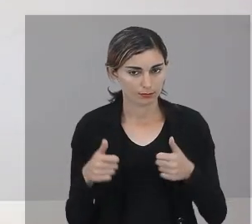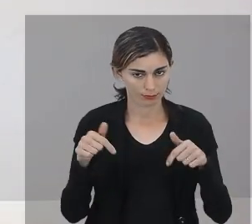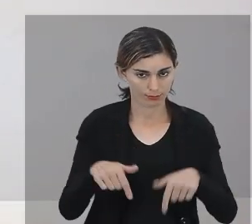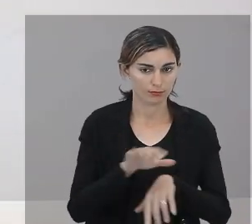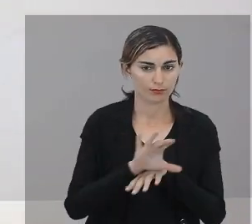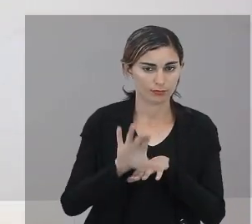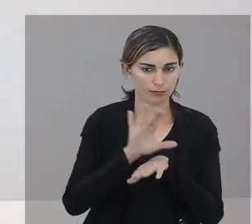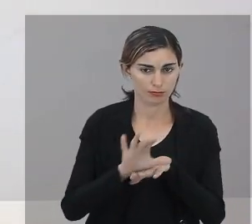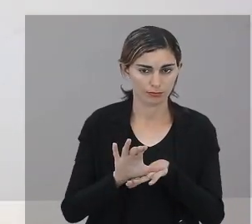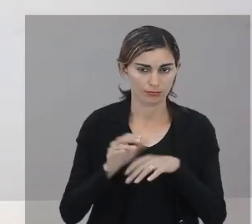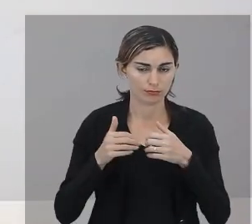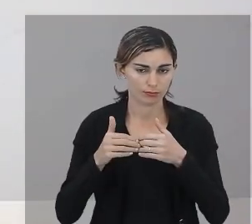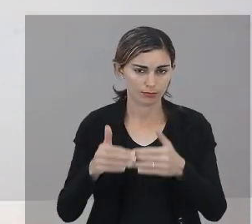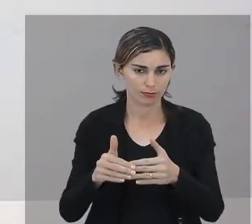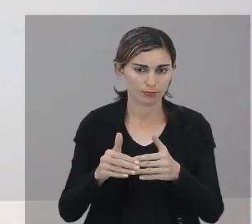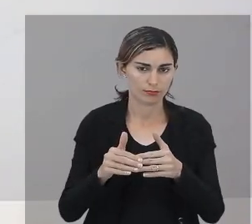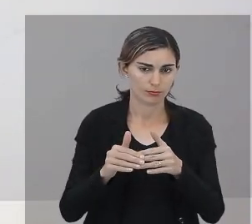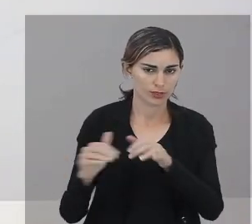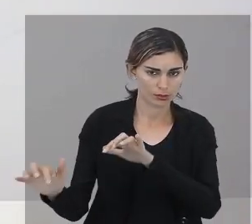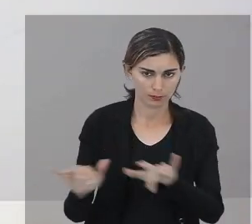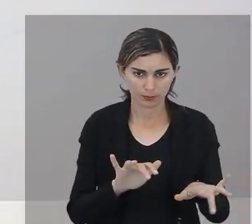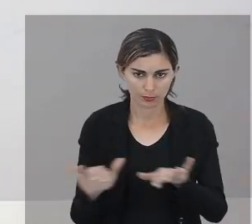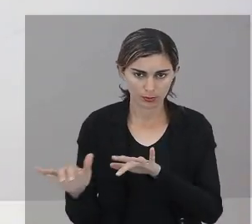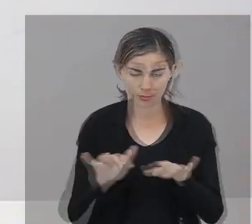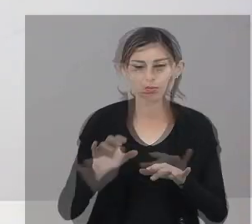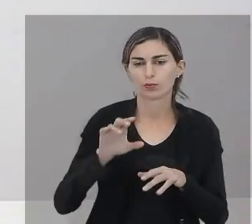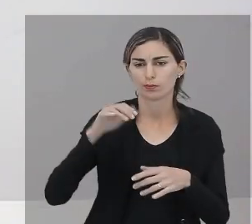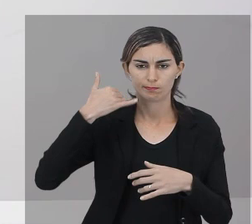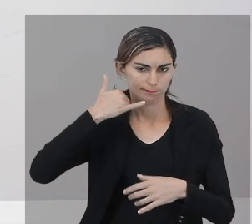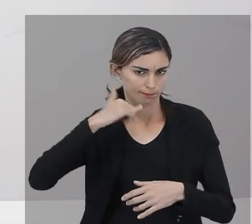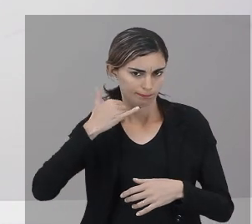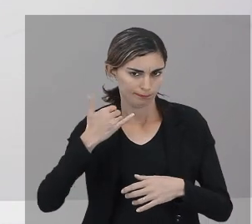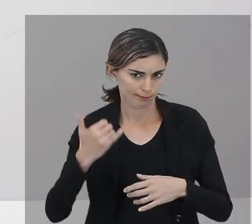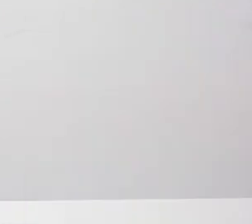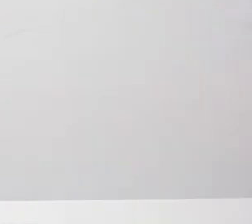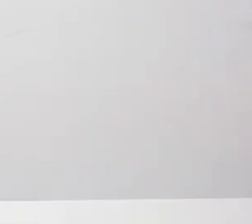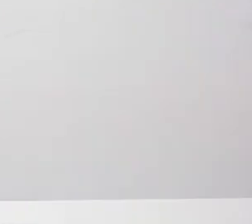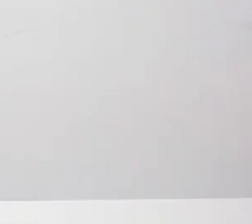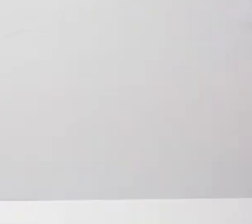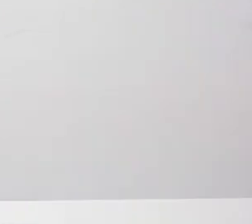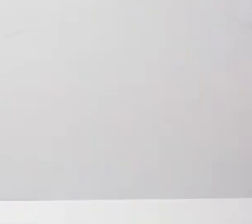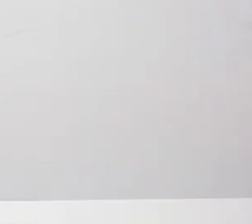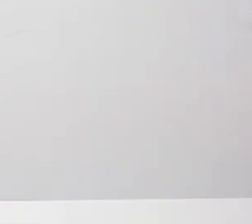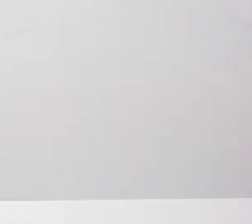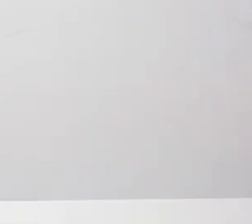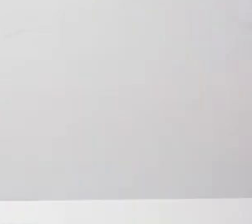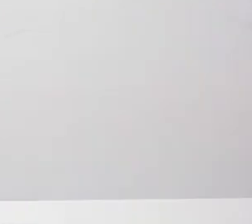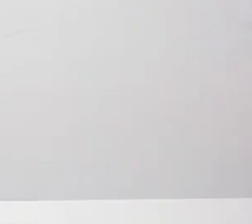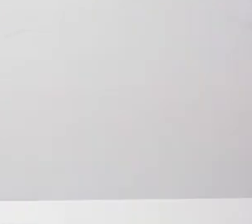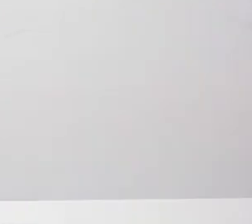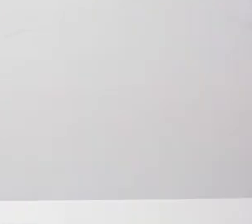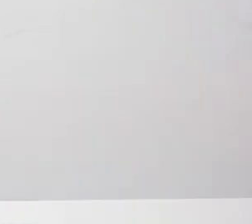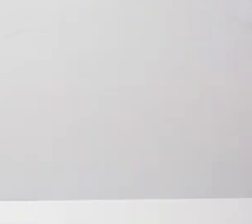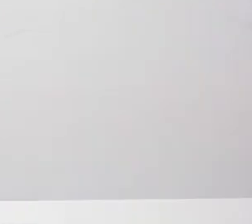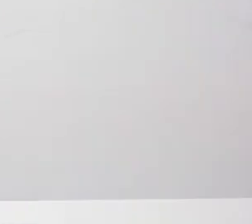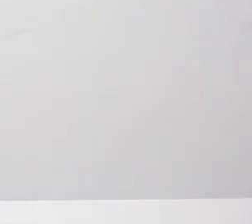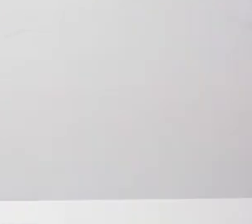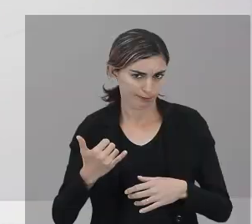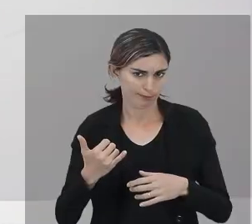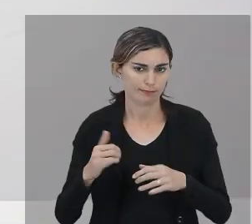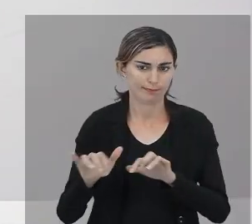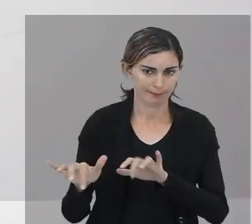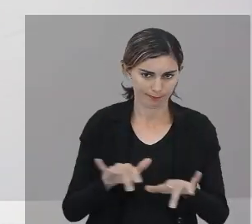Olá, esse é o curso de Introdução à Programação de Dispositivos Móveis. Aula do professor Everton